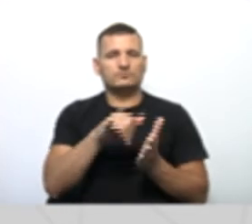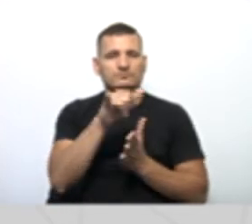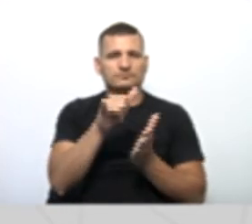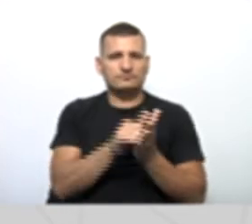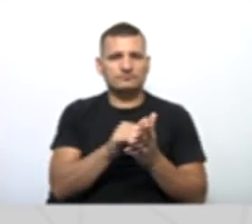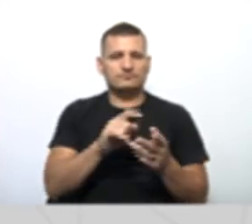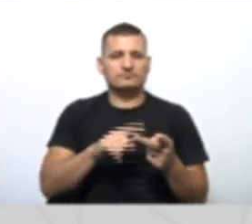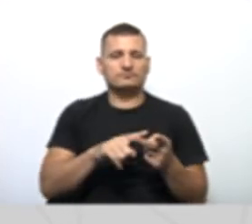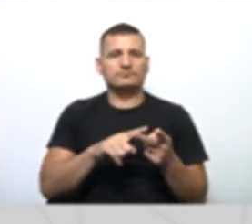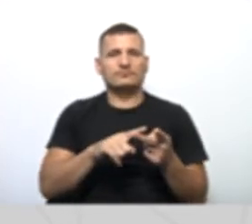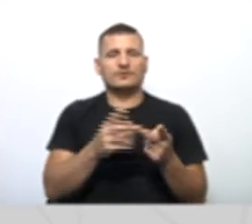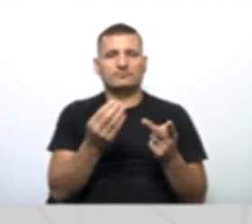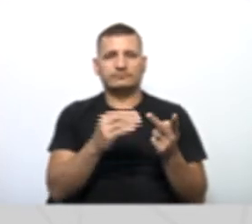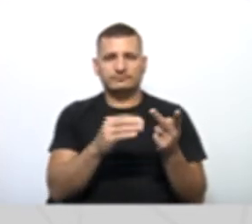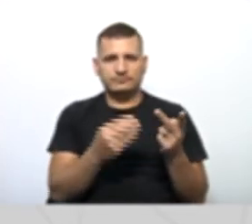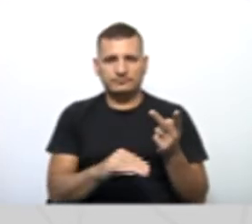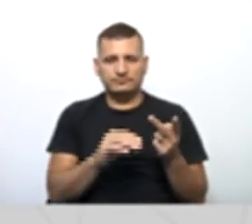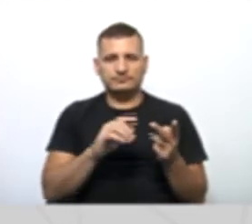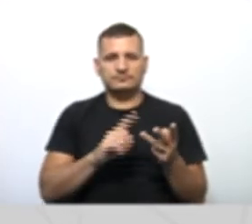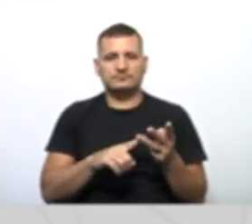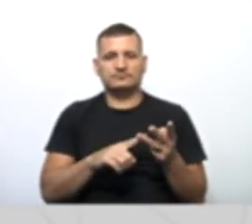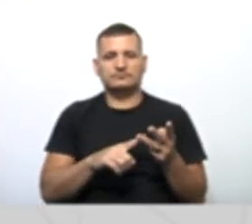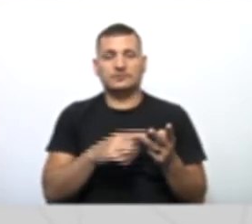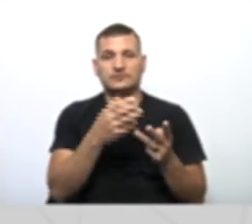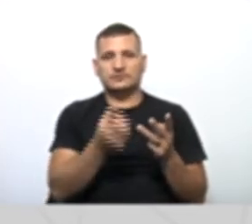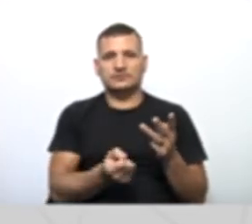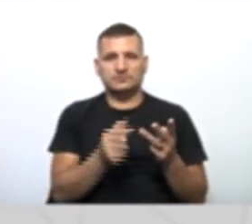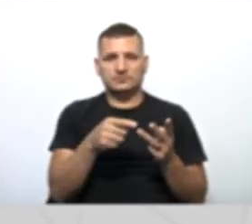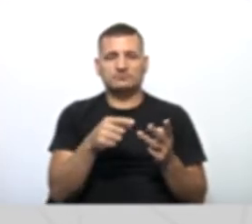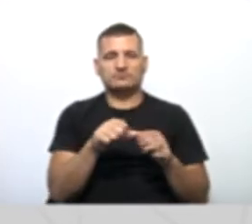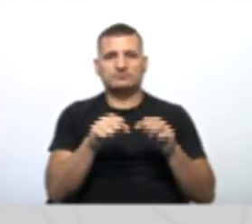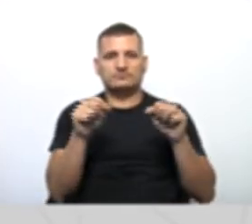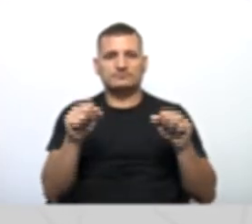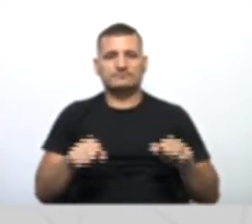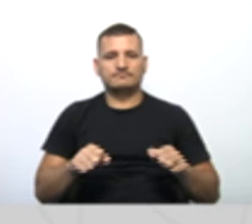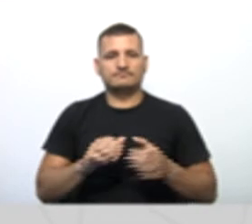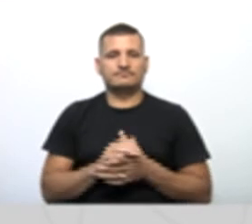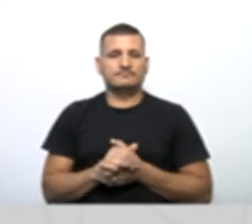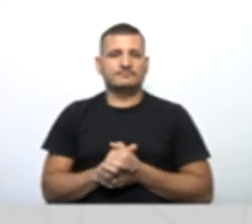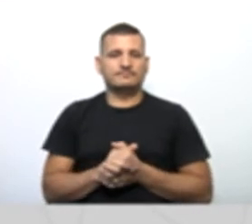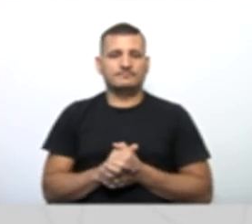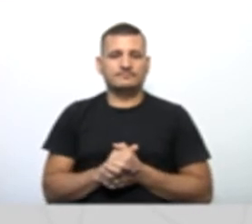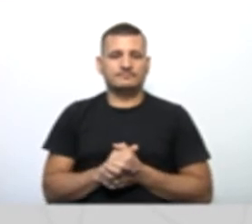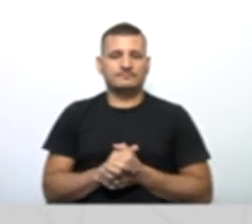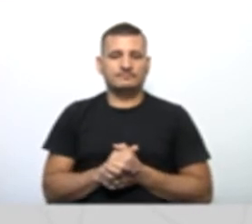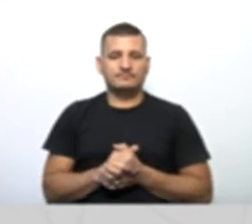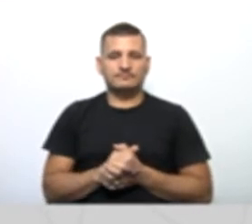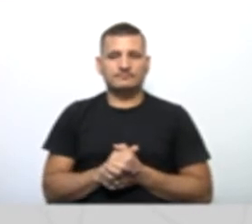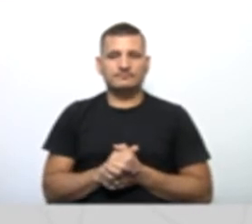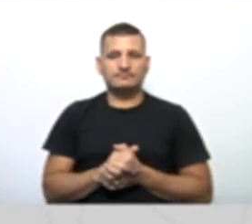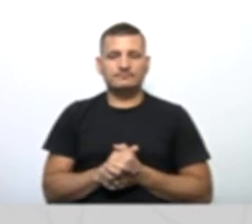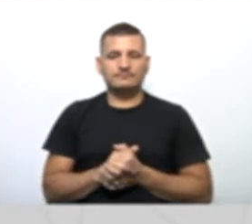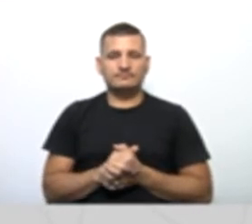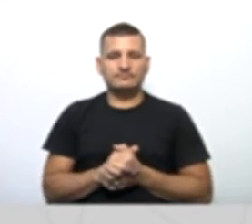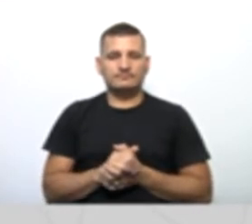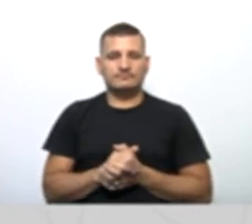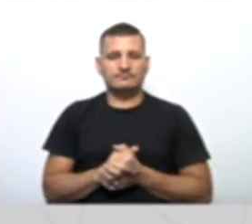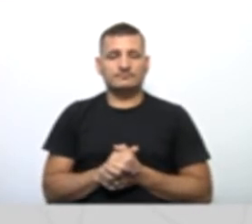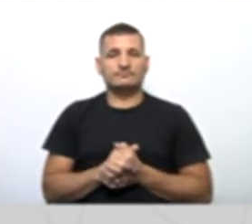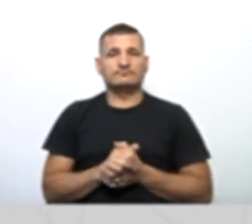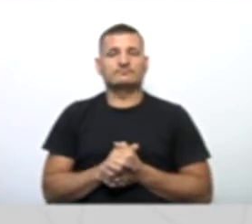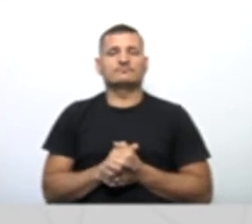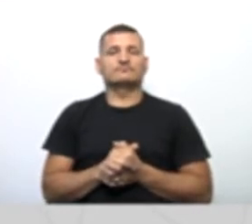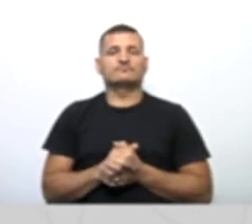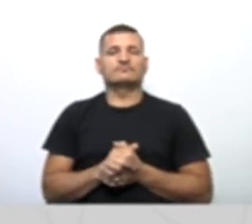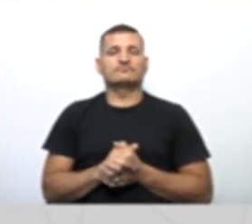aceitação deste software. Ok? E assim, como penúltimo